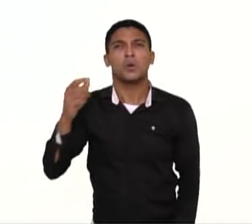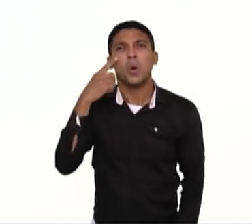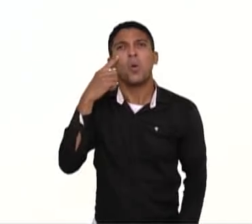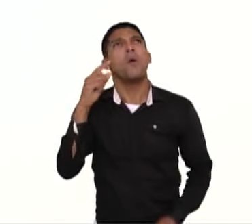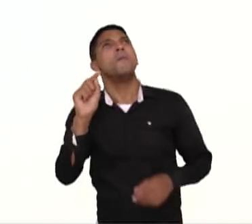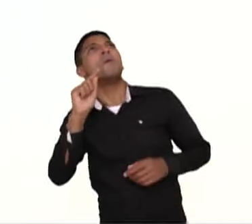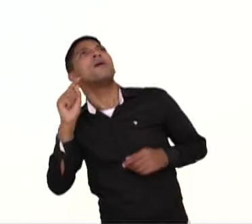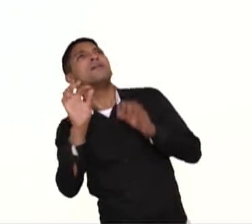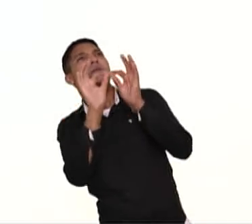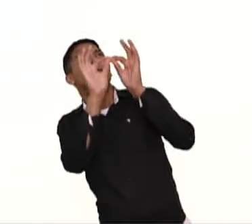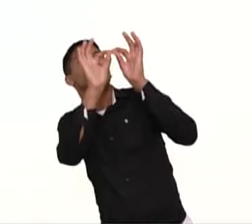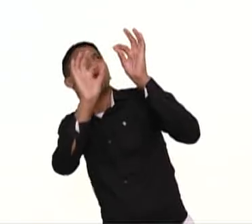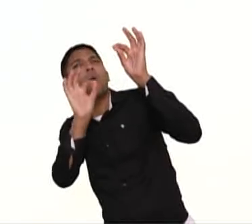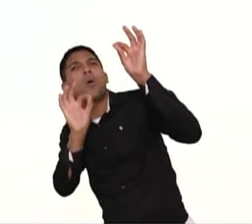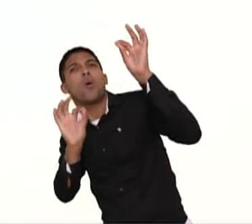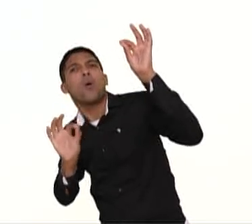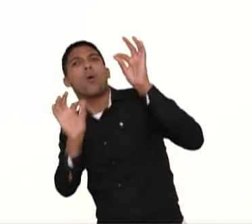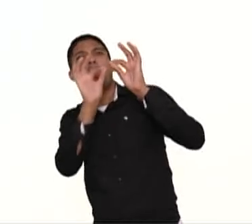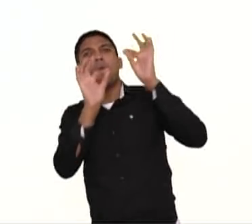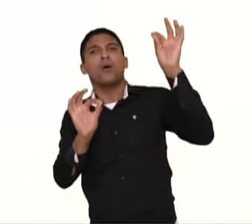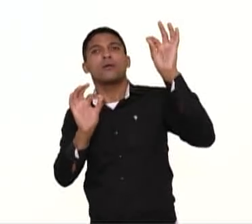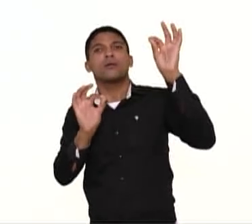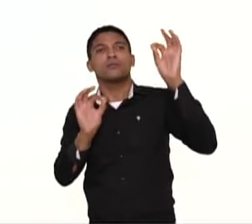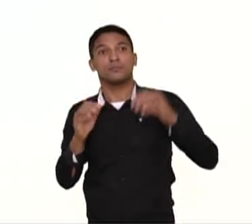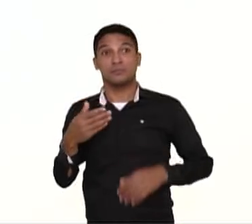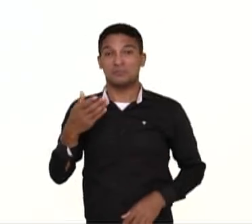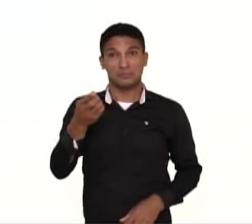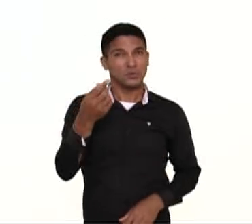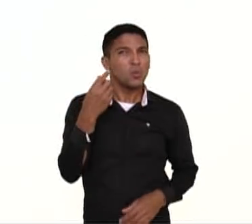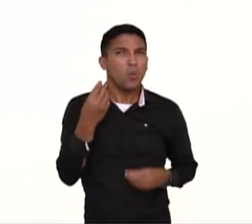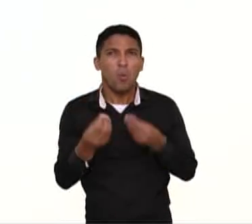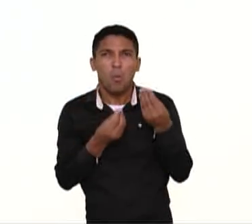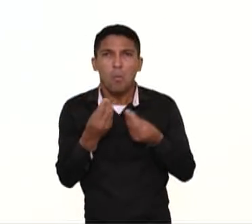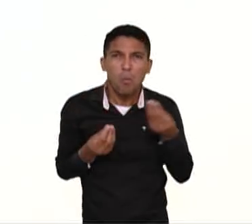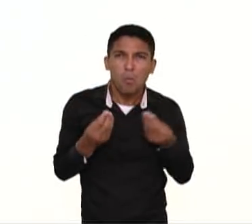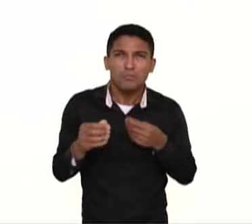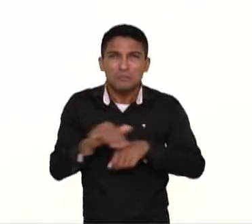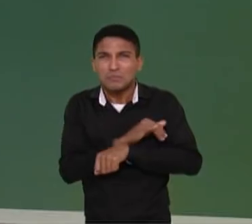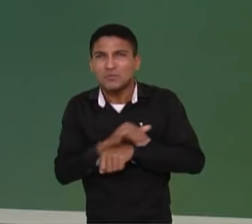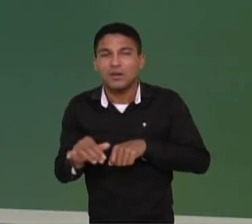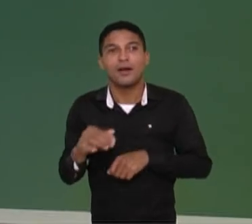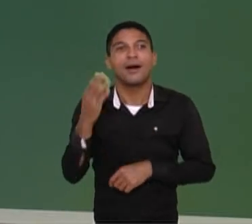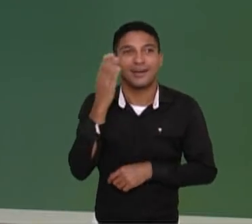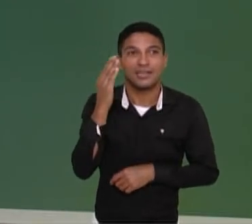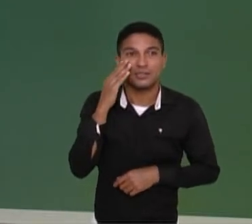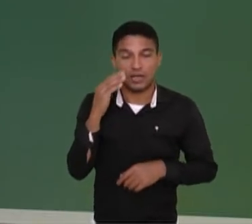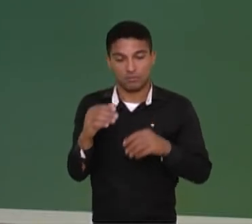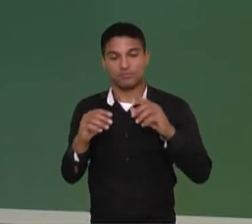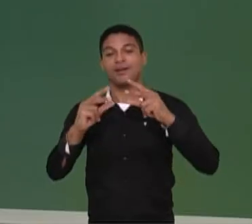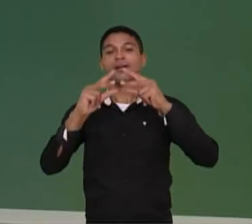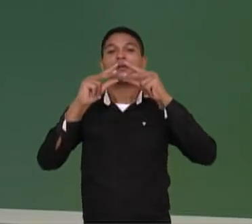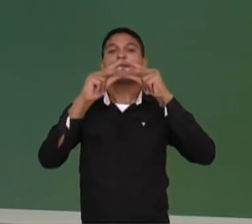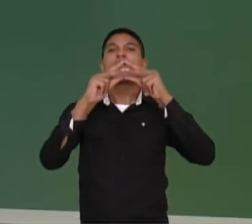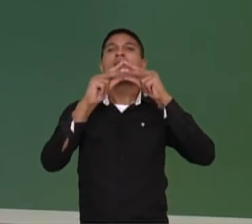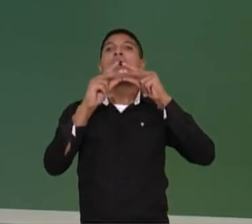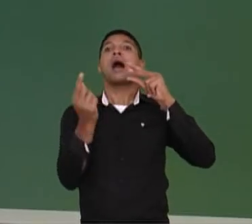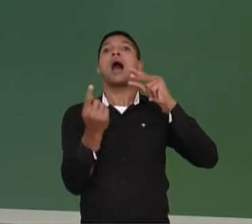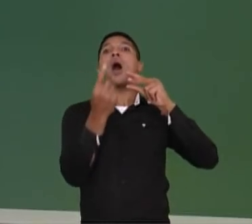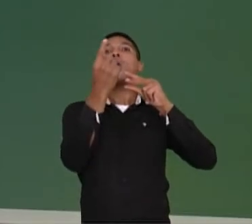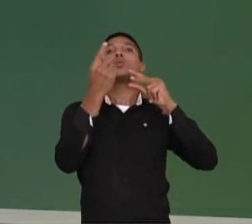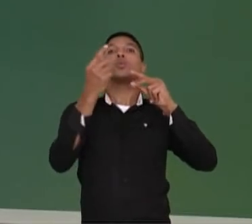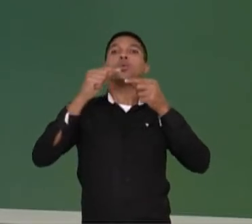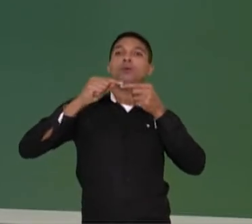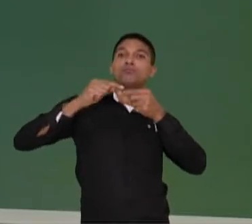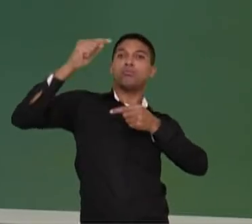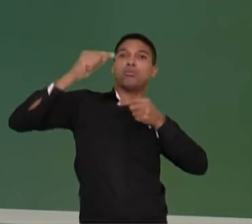comprimento da sombra projetada pela pirâmide, então ele tem a altura da pirâmide e a sombra projetada da pirâmide em